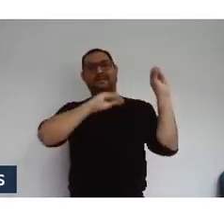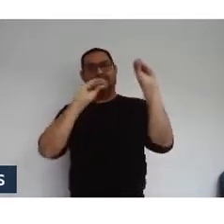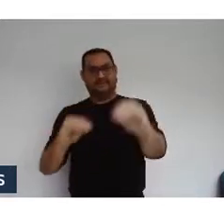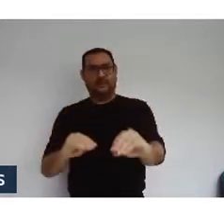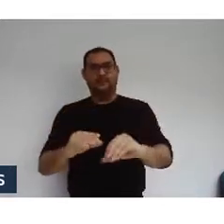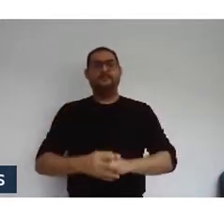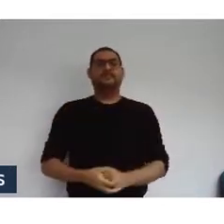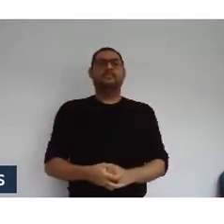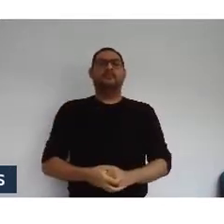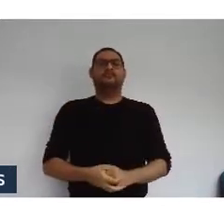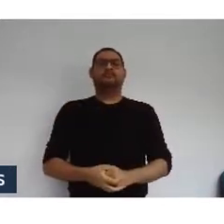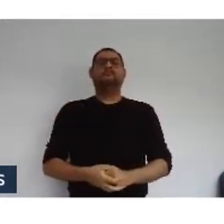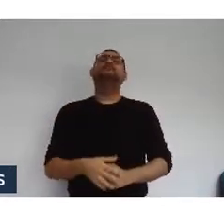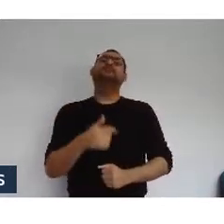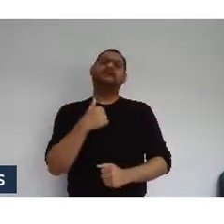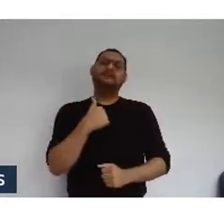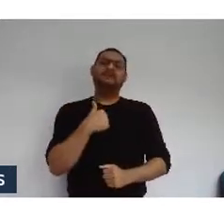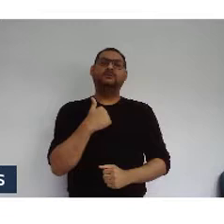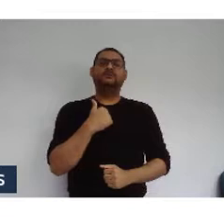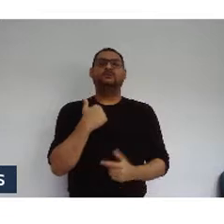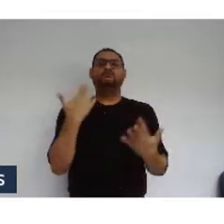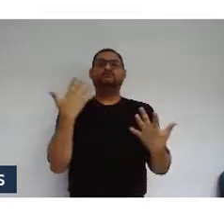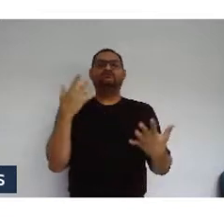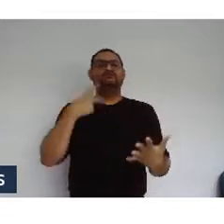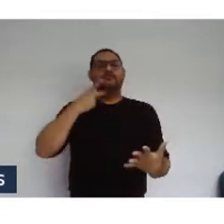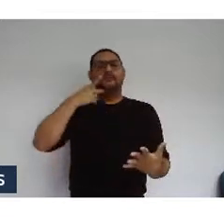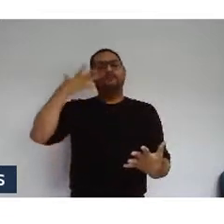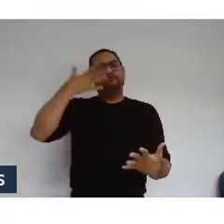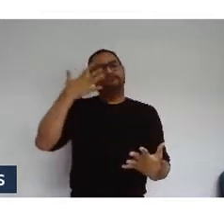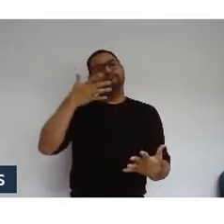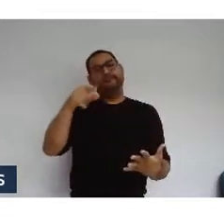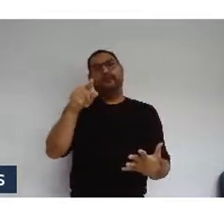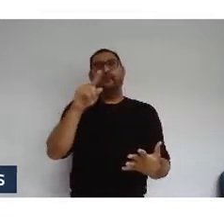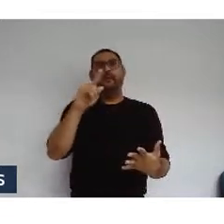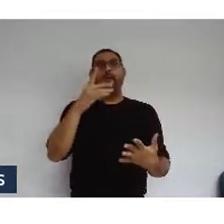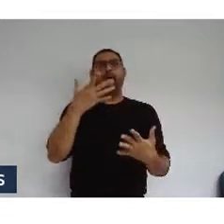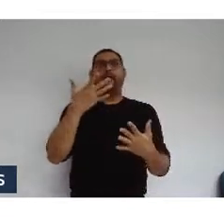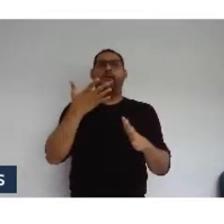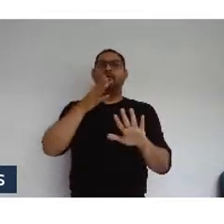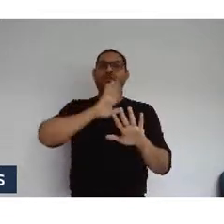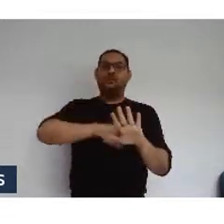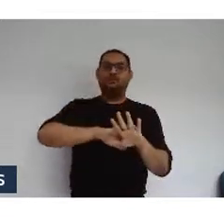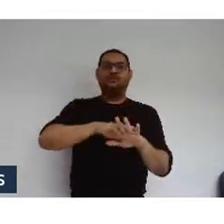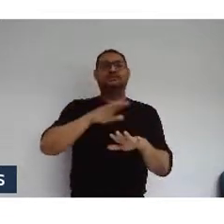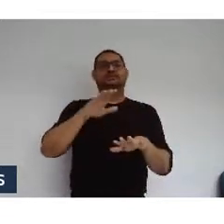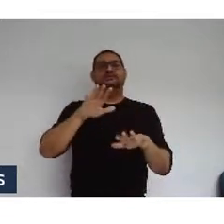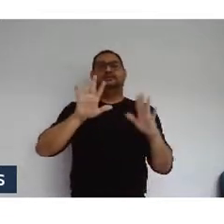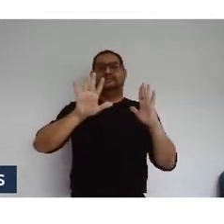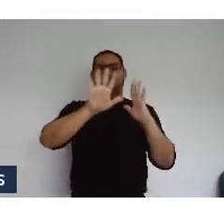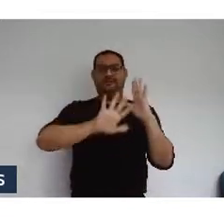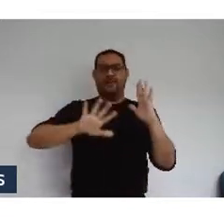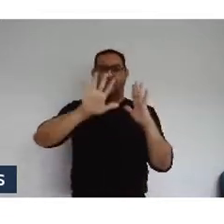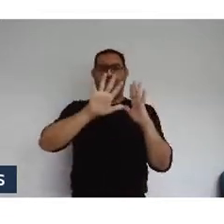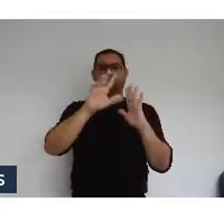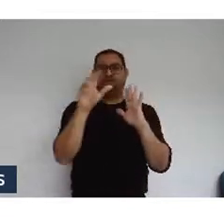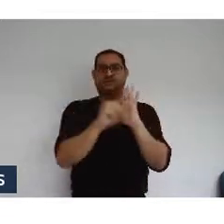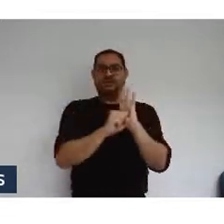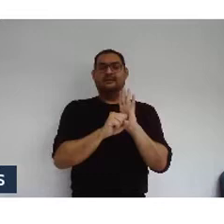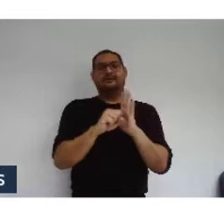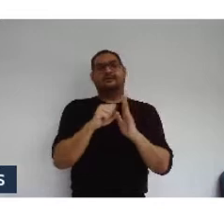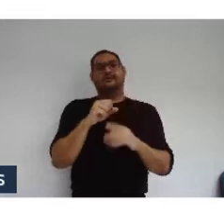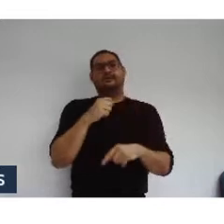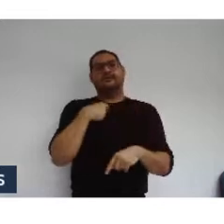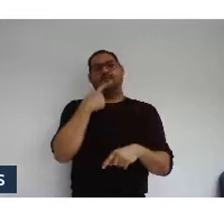Eu vou fazer uso do que nós chamamos de uma ideologia semiótica externalista. Vamos usar o construto de